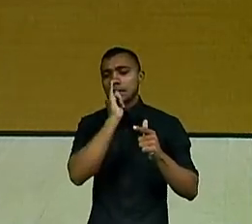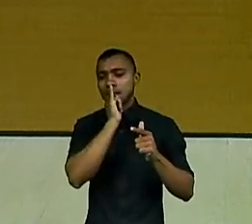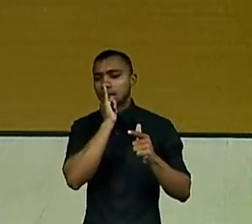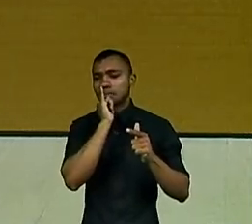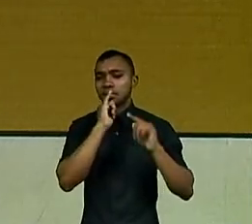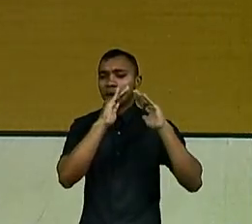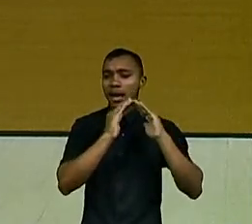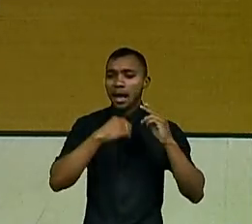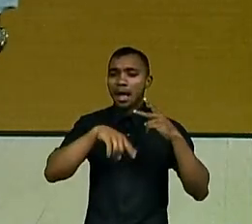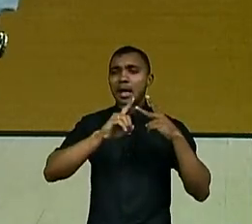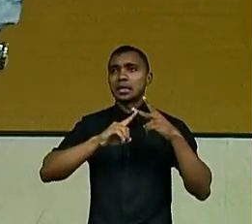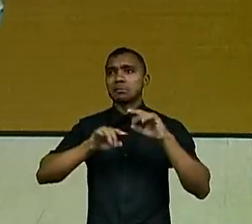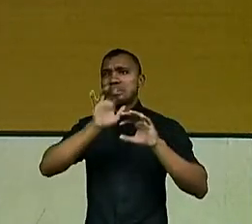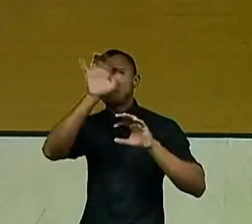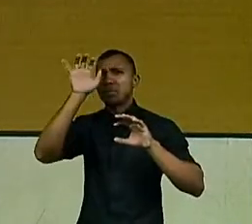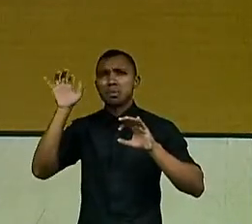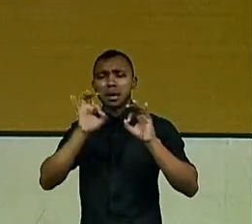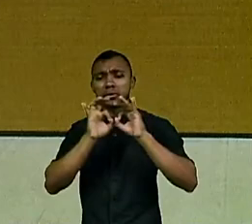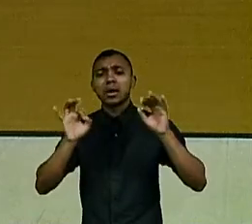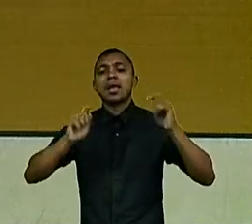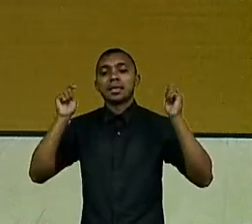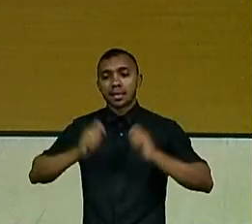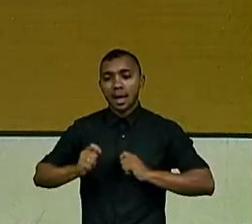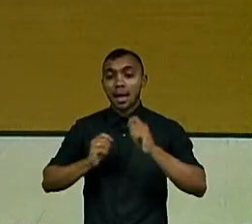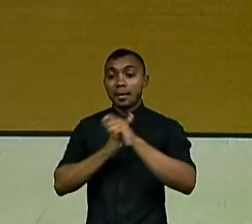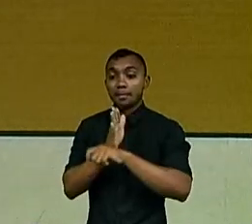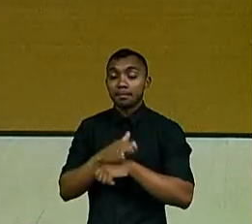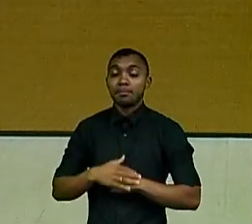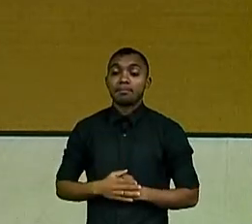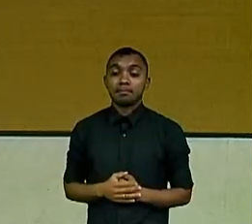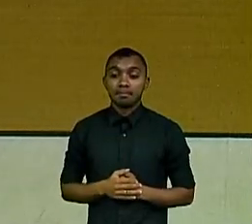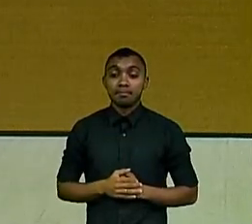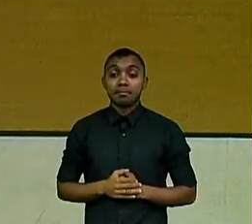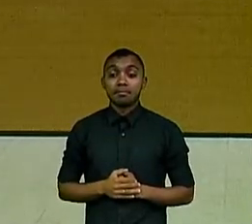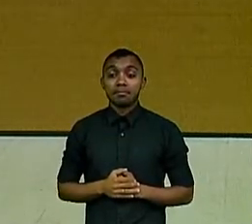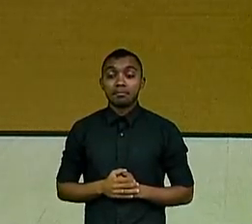Ceará do Brasil você tem acesso ou fora